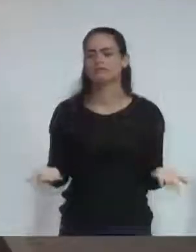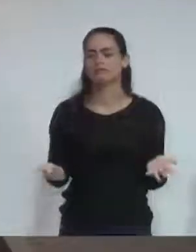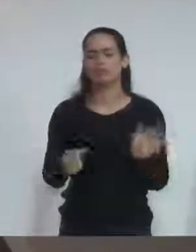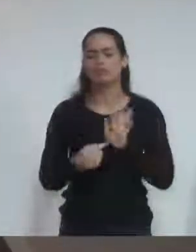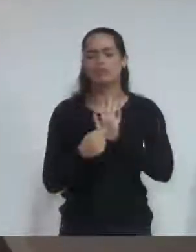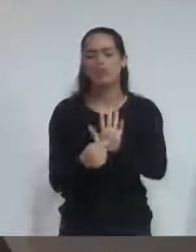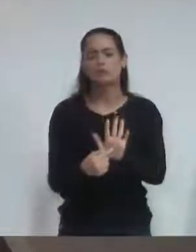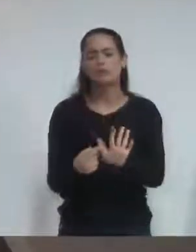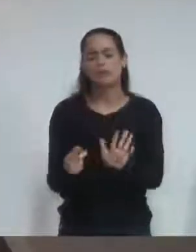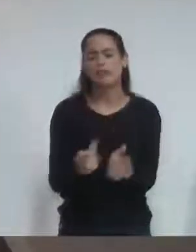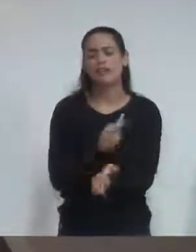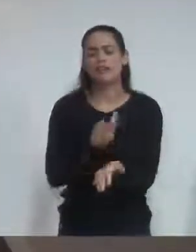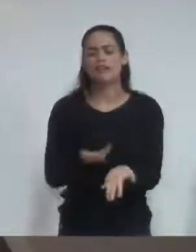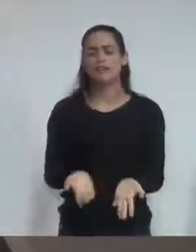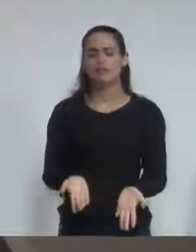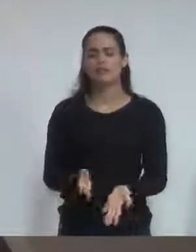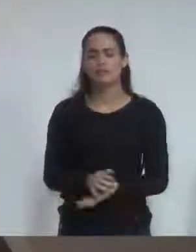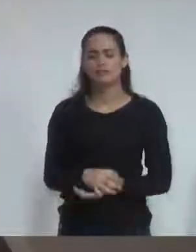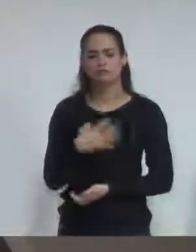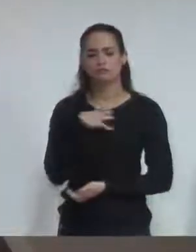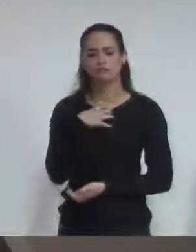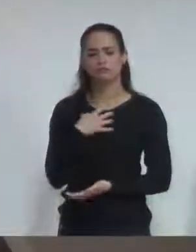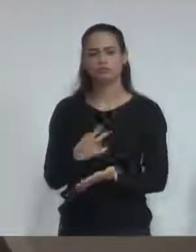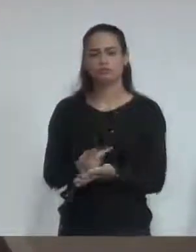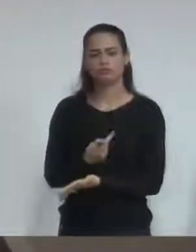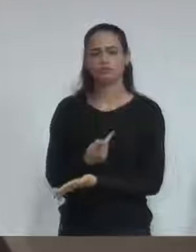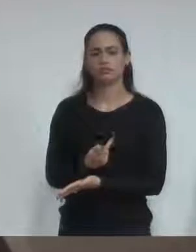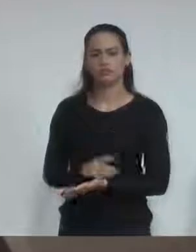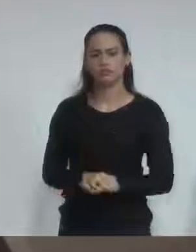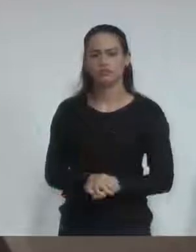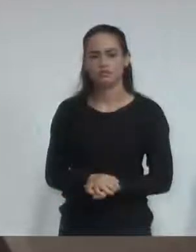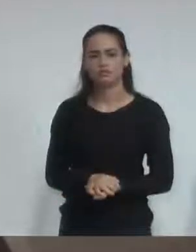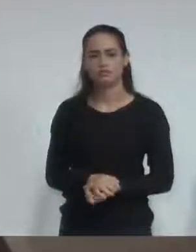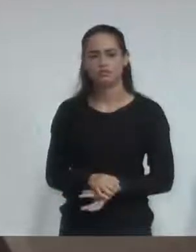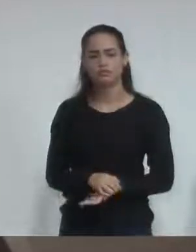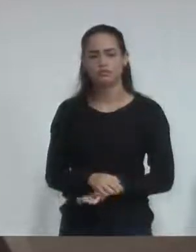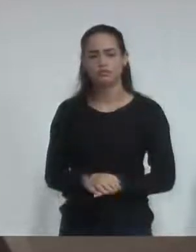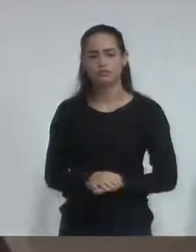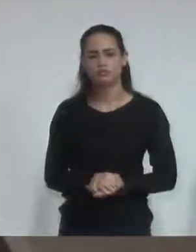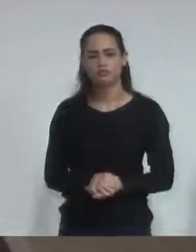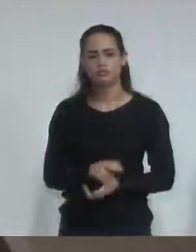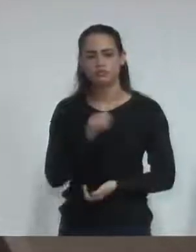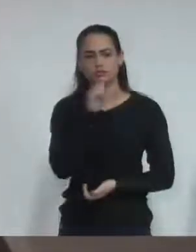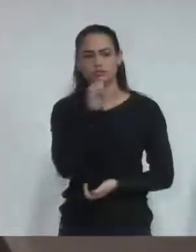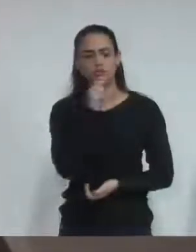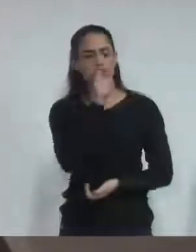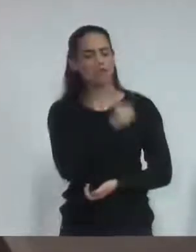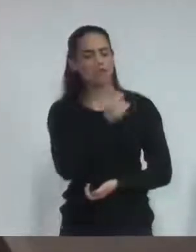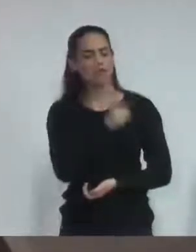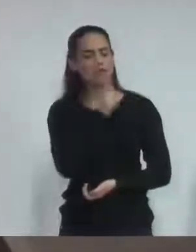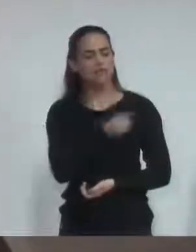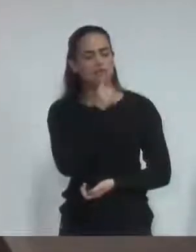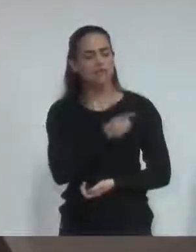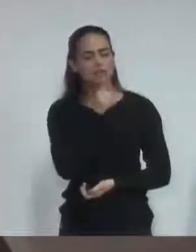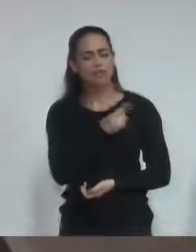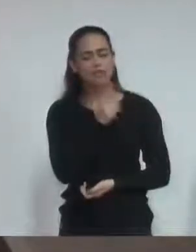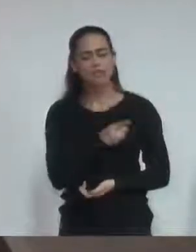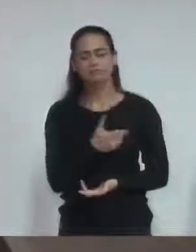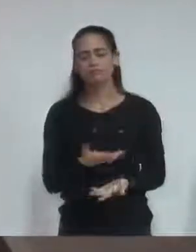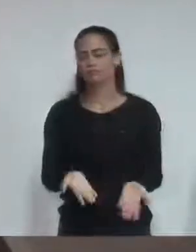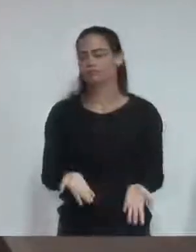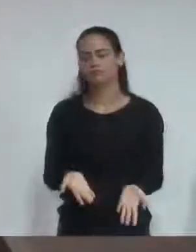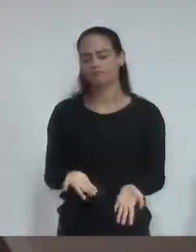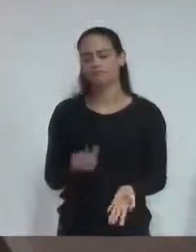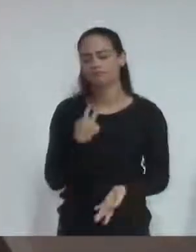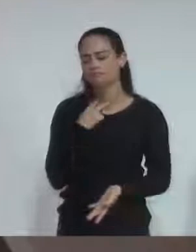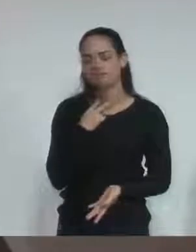exemplo. E pessoas, às vezes, que se colocam na posição de dedo em riste, ou até de querer educar, mas não dão um exemplo